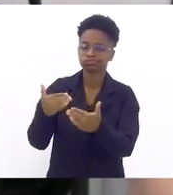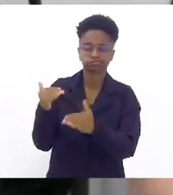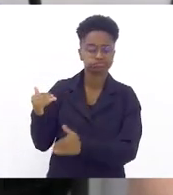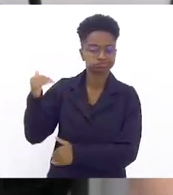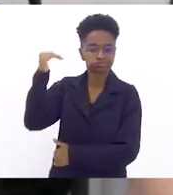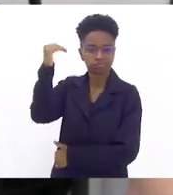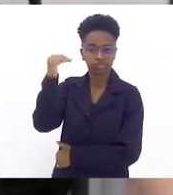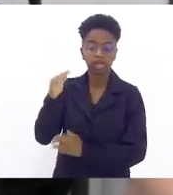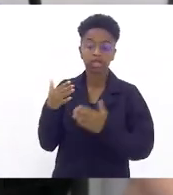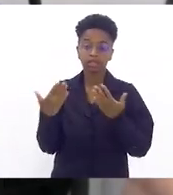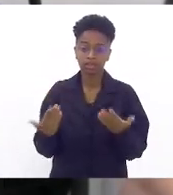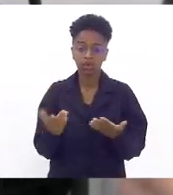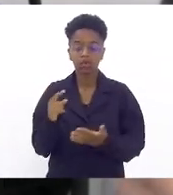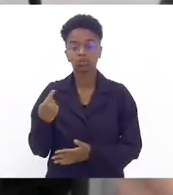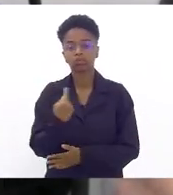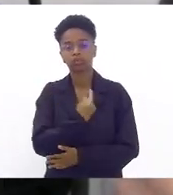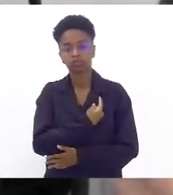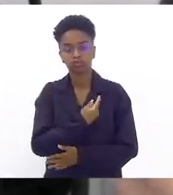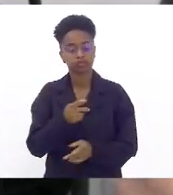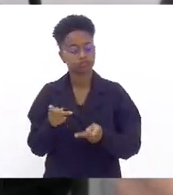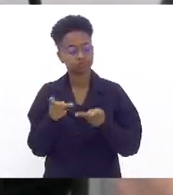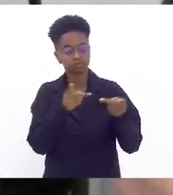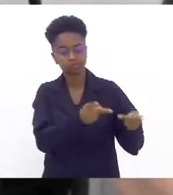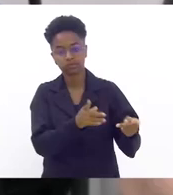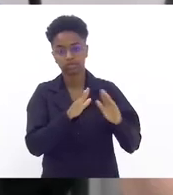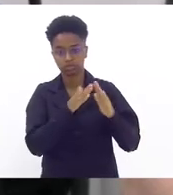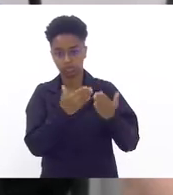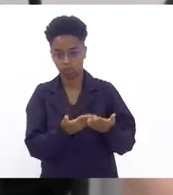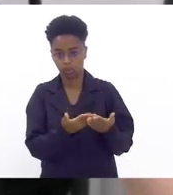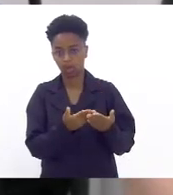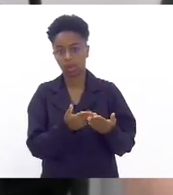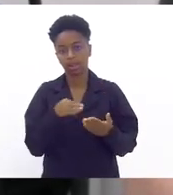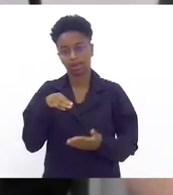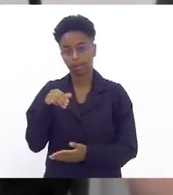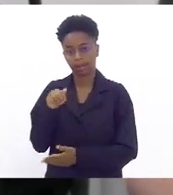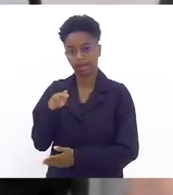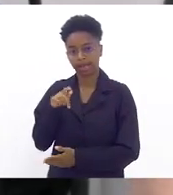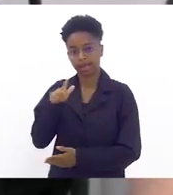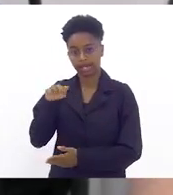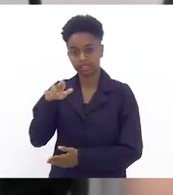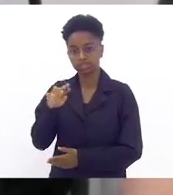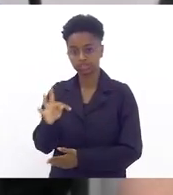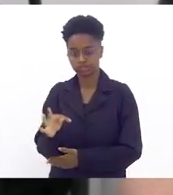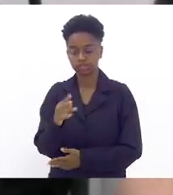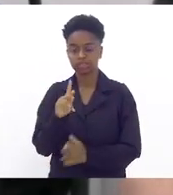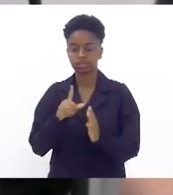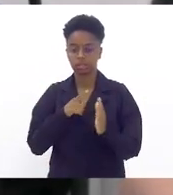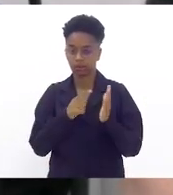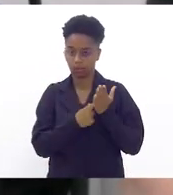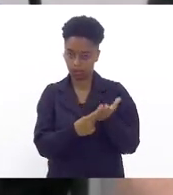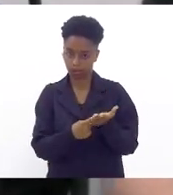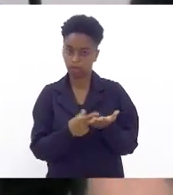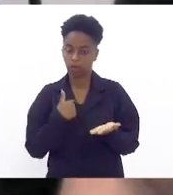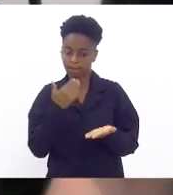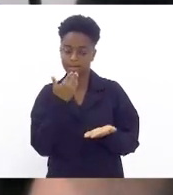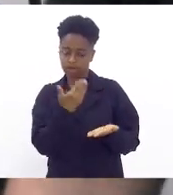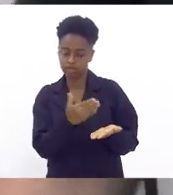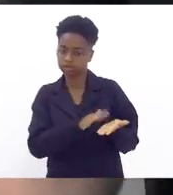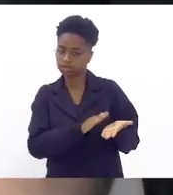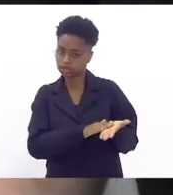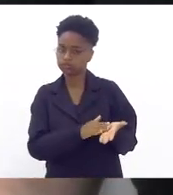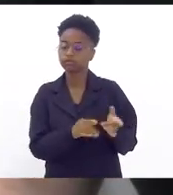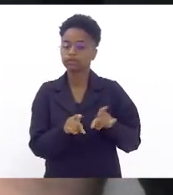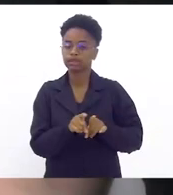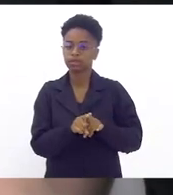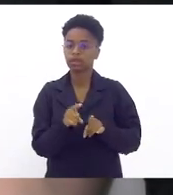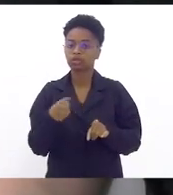Nível Então a gente vai fazer essa visita elas se comprometeu comigo vou cobrar e nós vamos levar a ministra Margarete Menezes lá